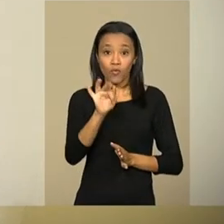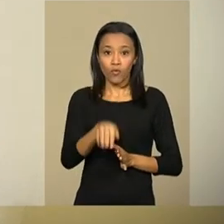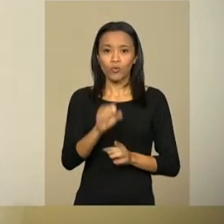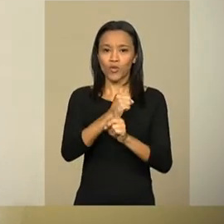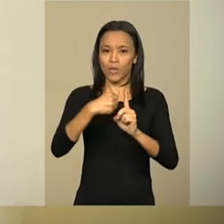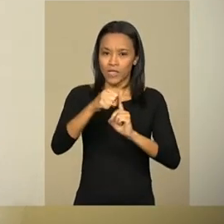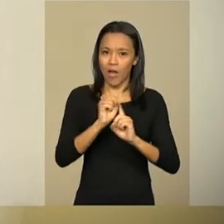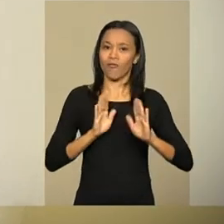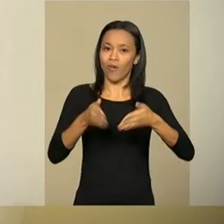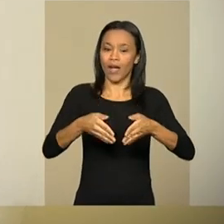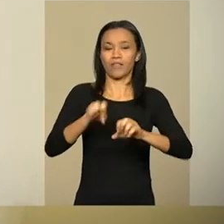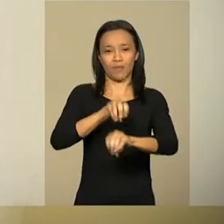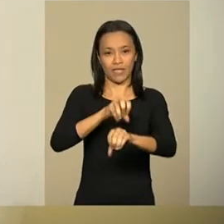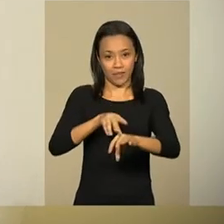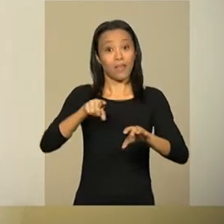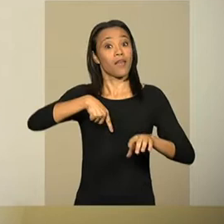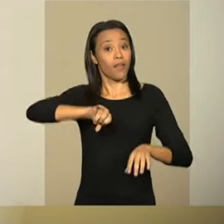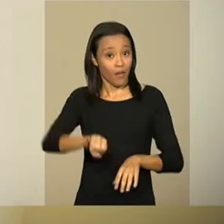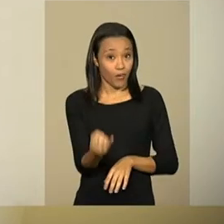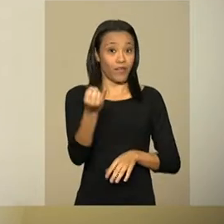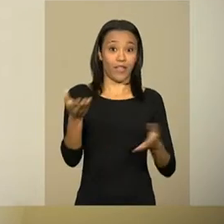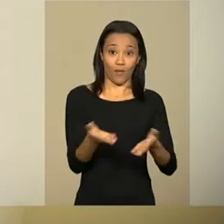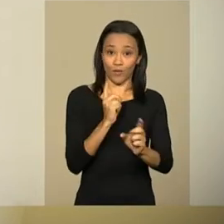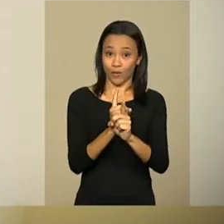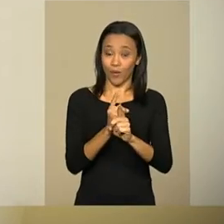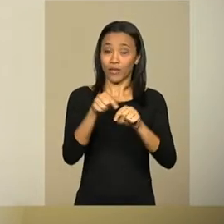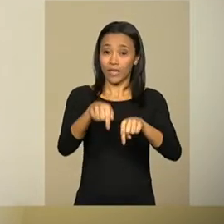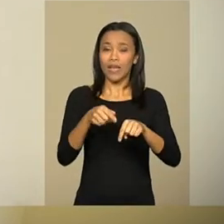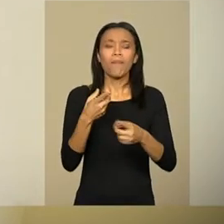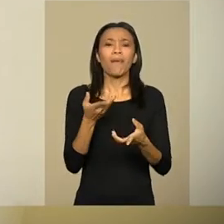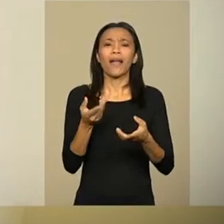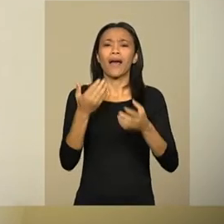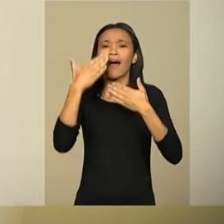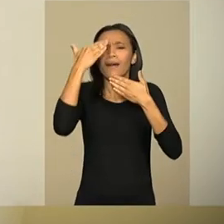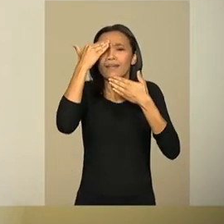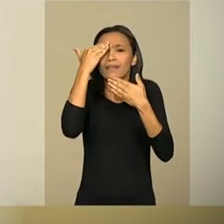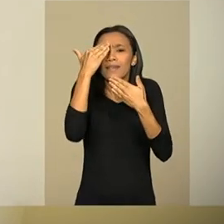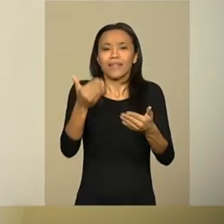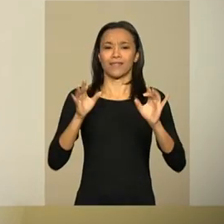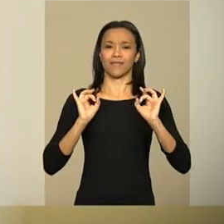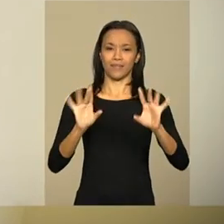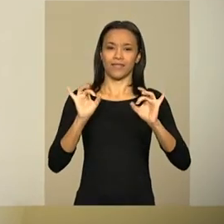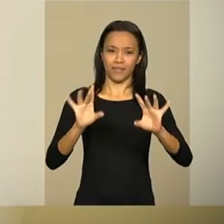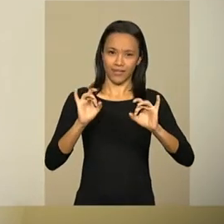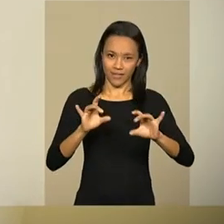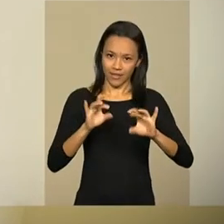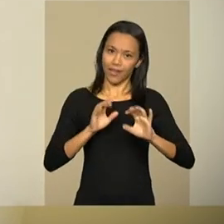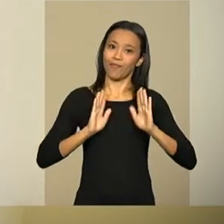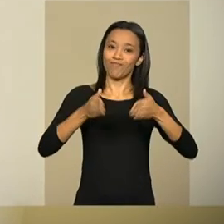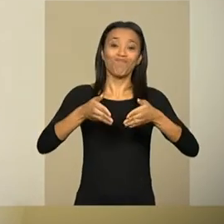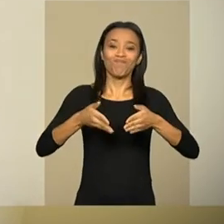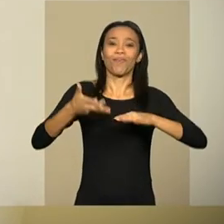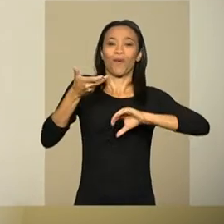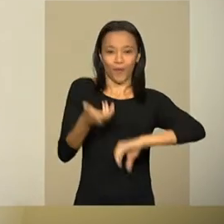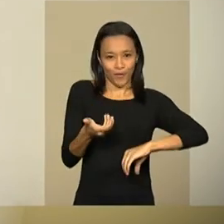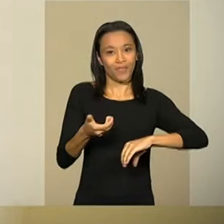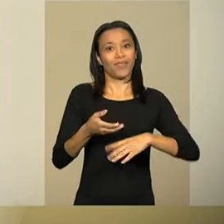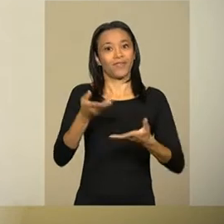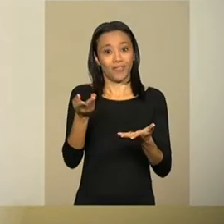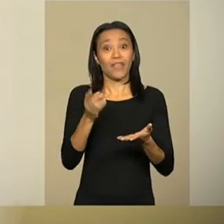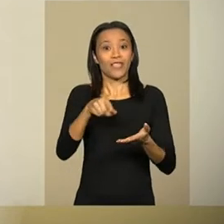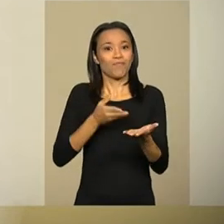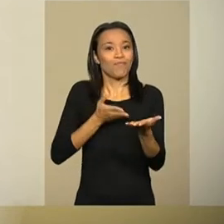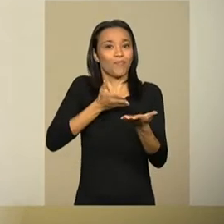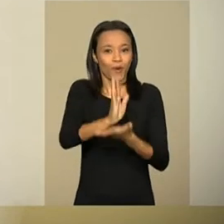para educação quero aproveitar o café de hoje para fazer crescimento especial ao congresso nacional que